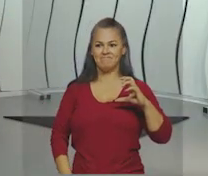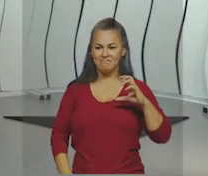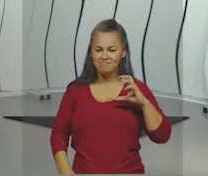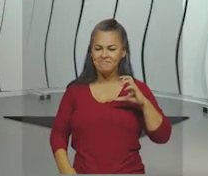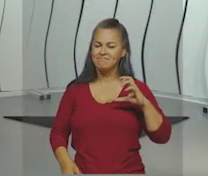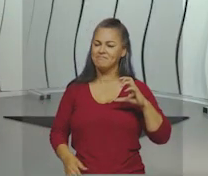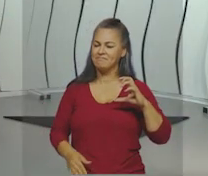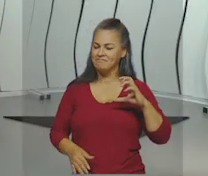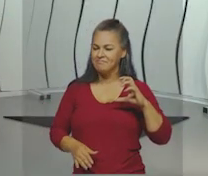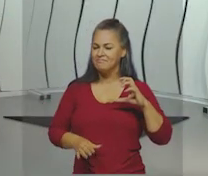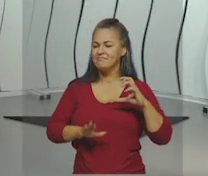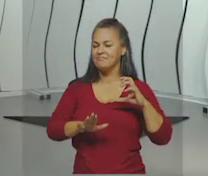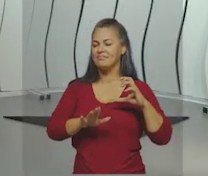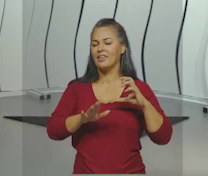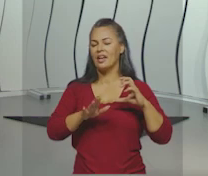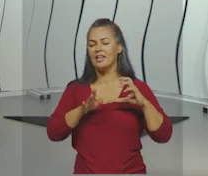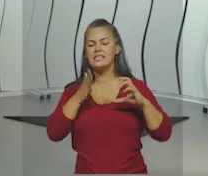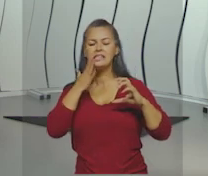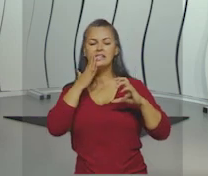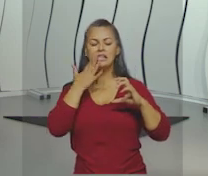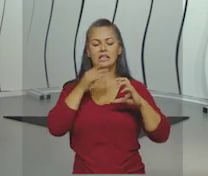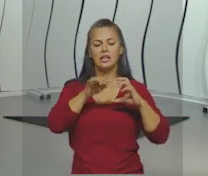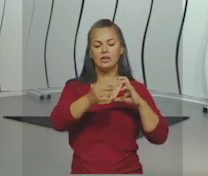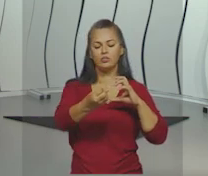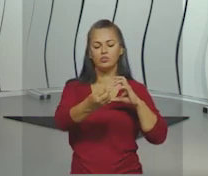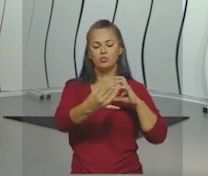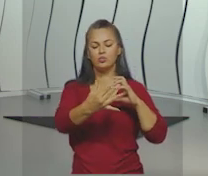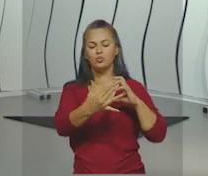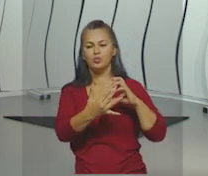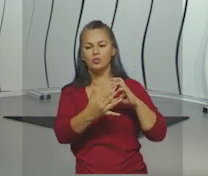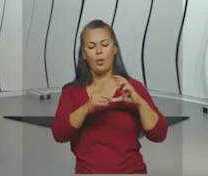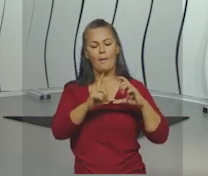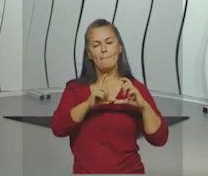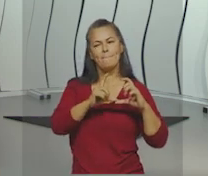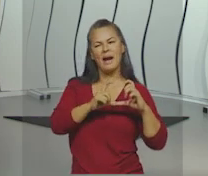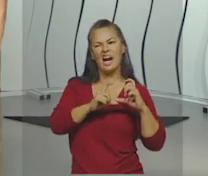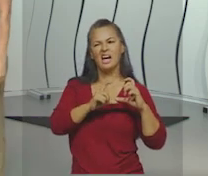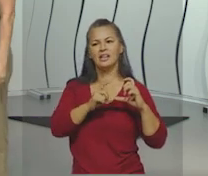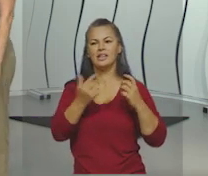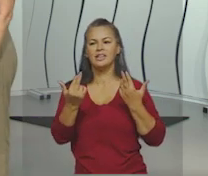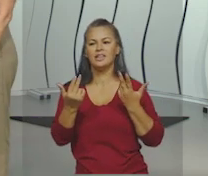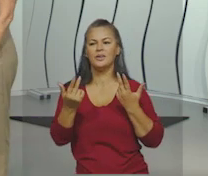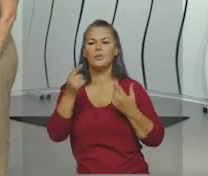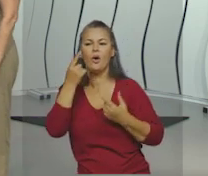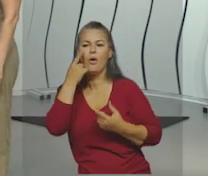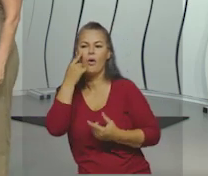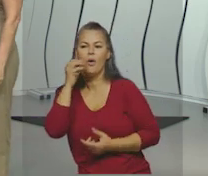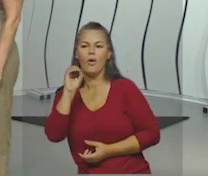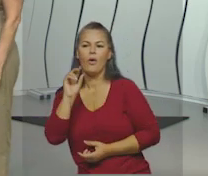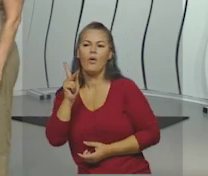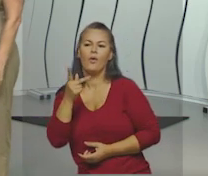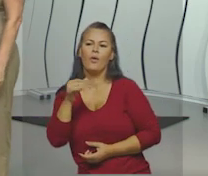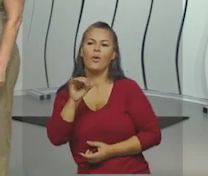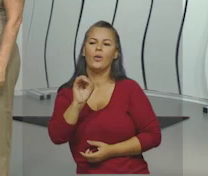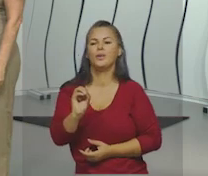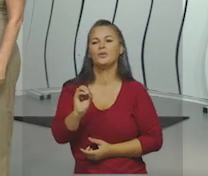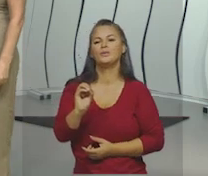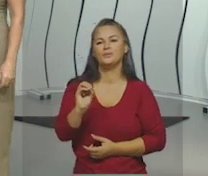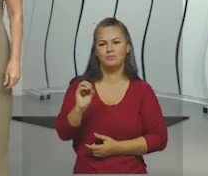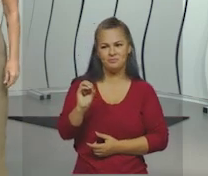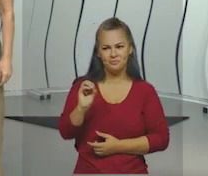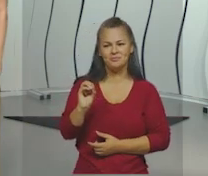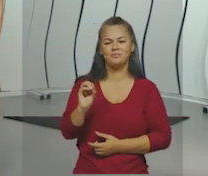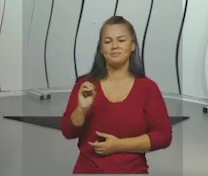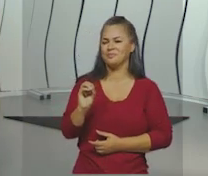controlar tanto a entrada de luz, quanto também o foco da imagem, tá? Então, nosso